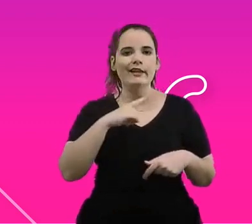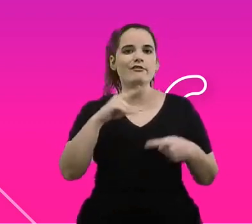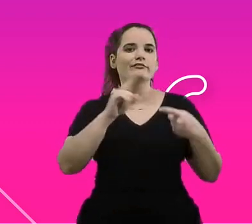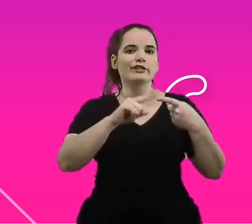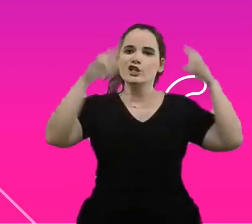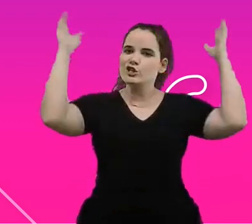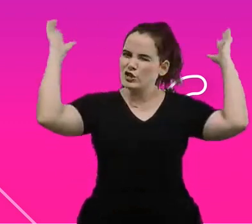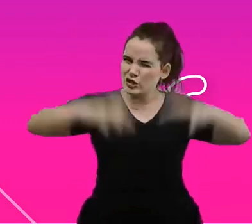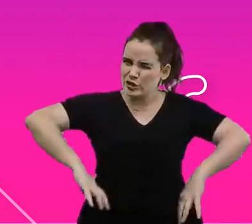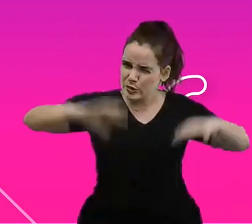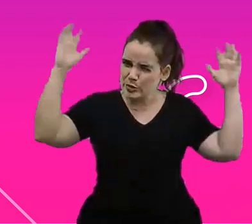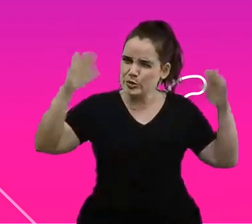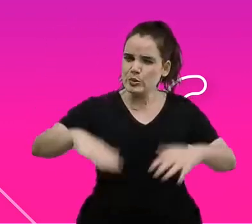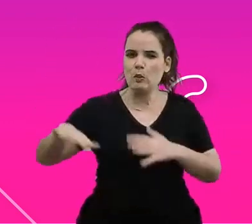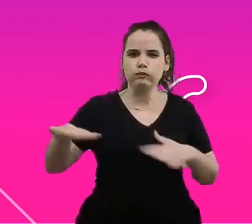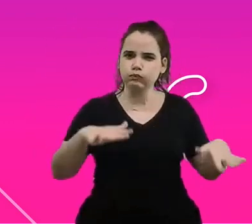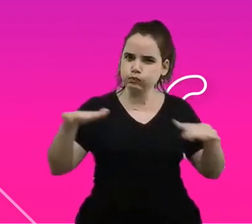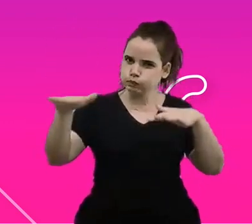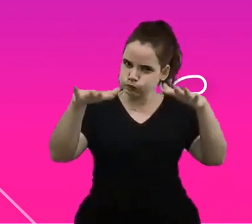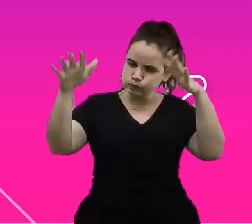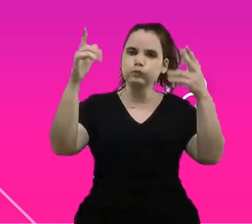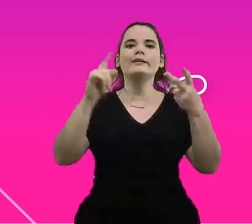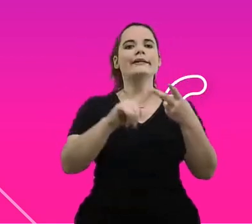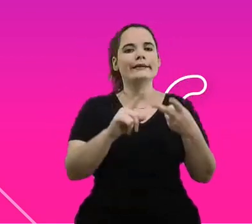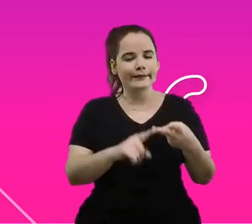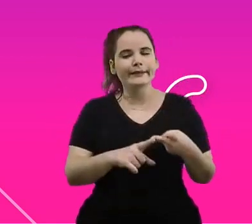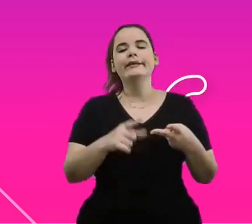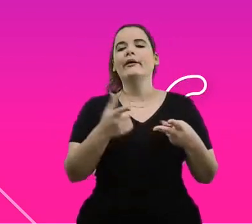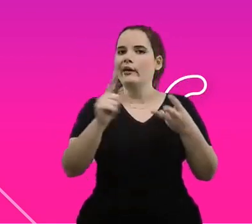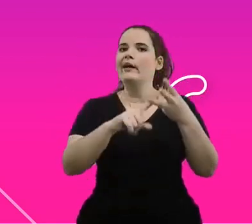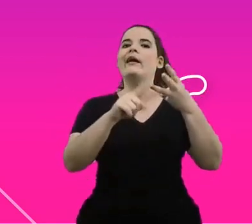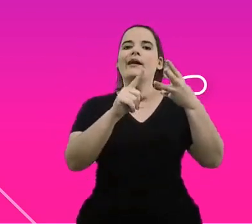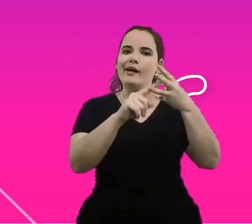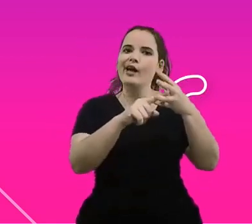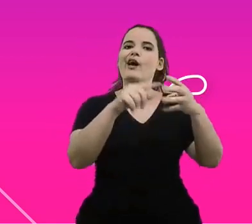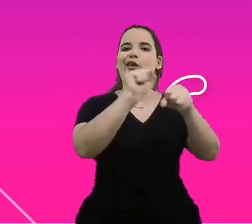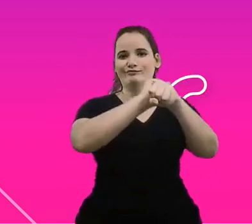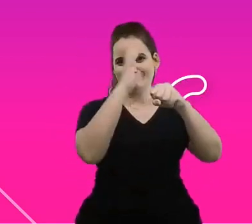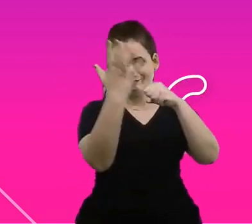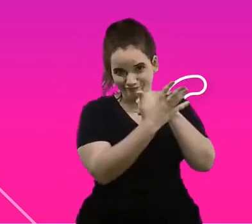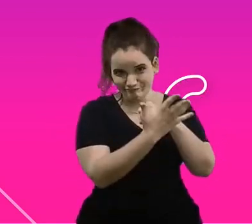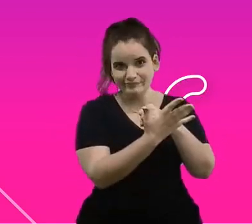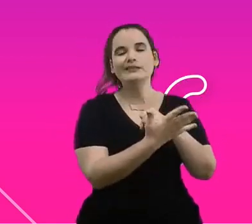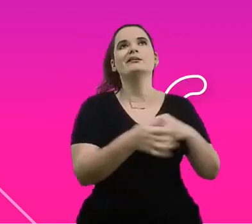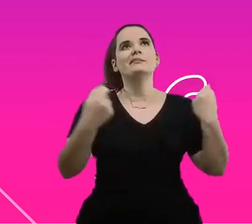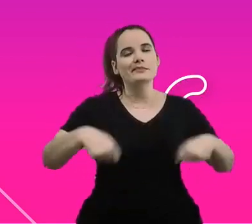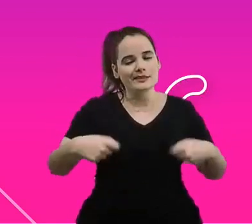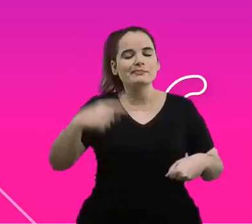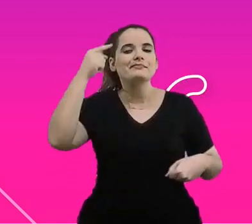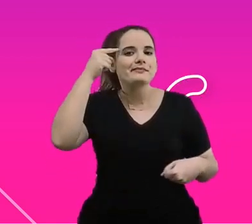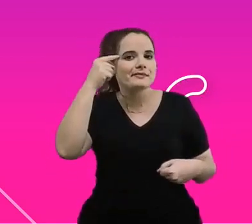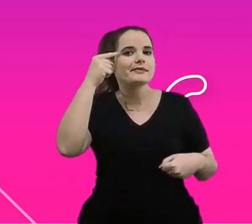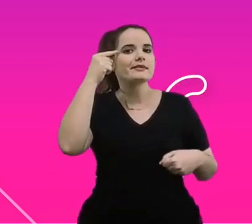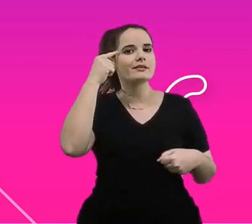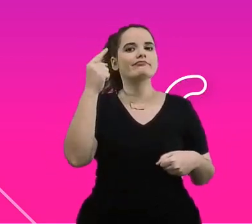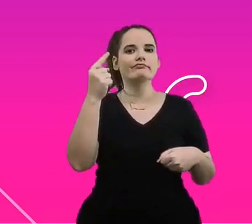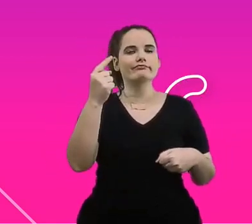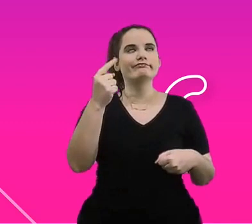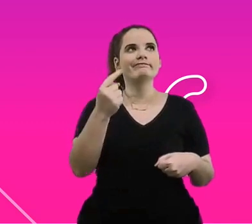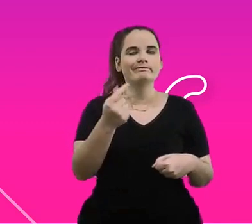na cerveja e o coronavírus. E a gente precisa registrar esses momentos que a gente está vivendo para que cada vez mais a